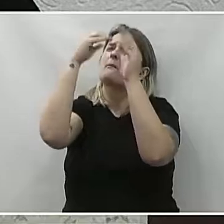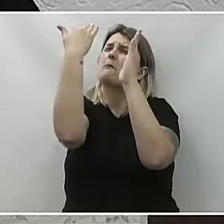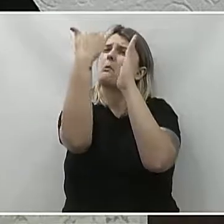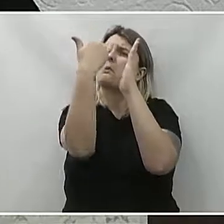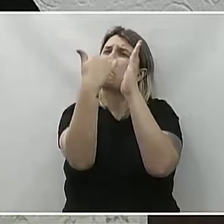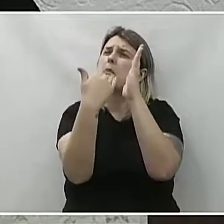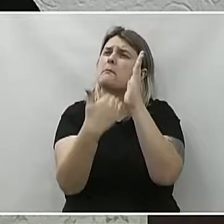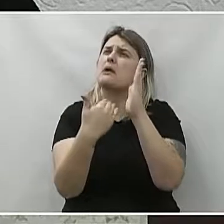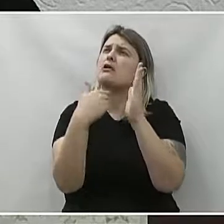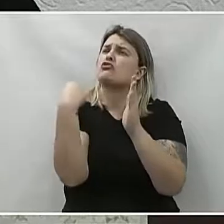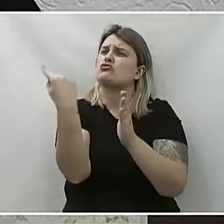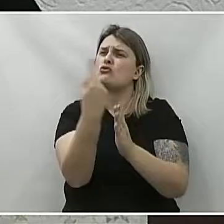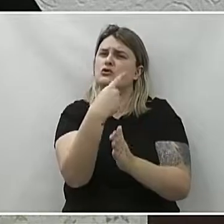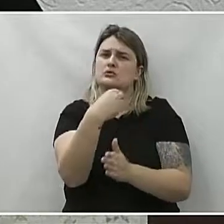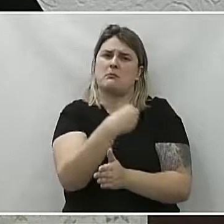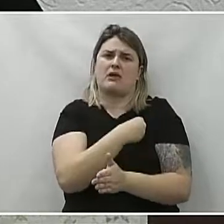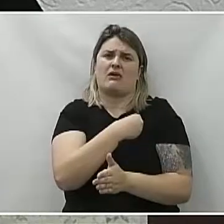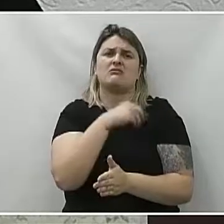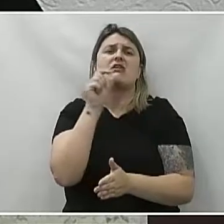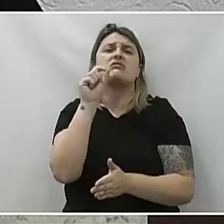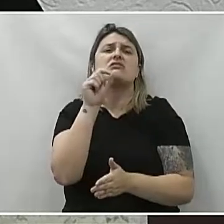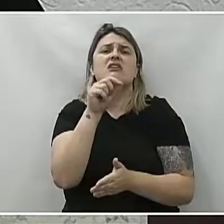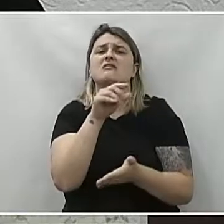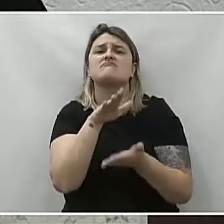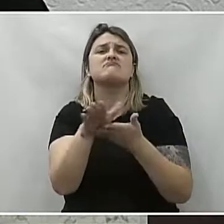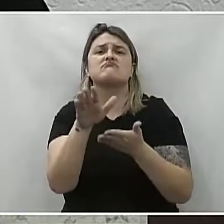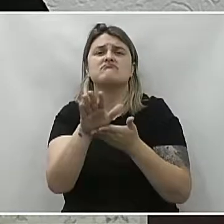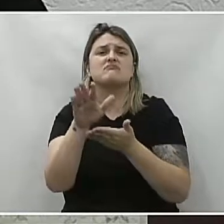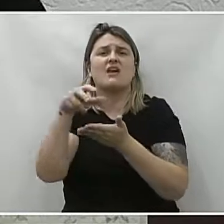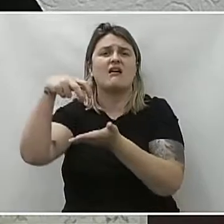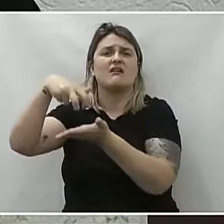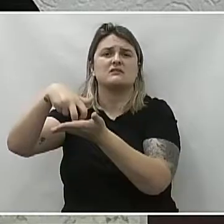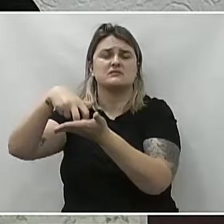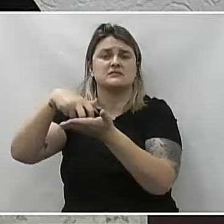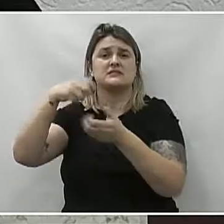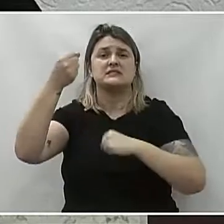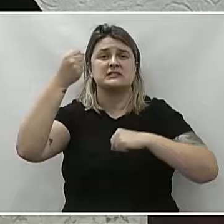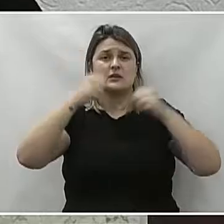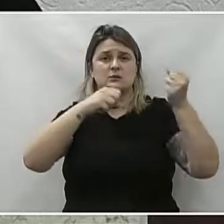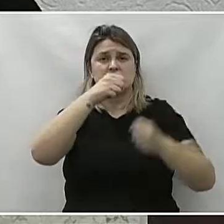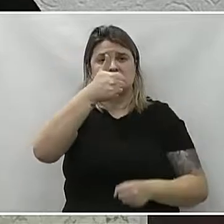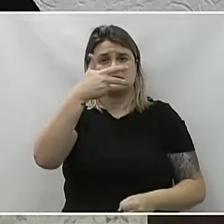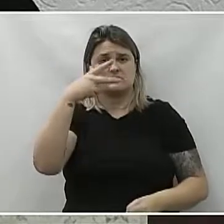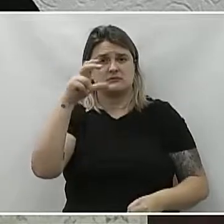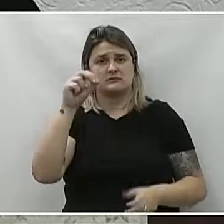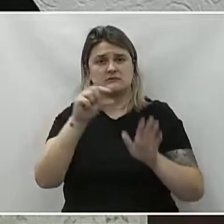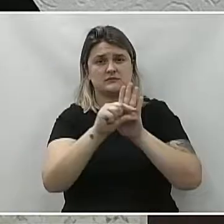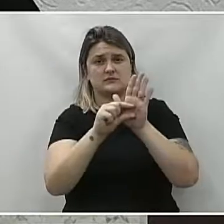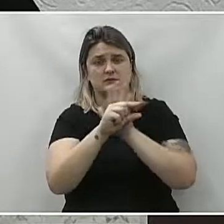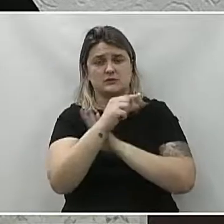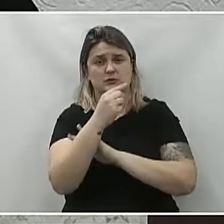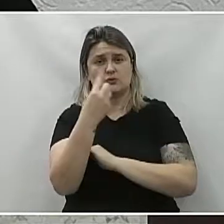lista dos nossos pecados, quem escaparia da condenação? Salmo 130,